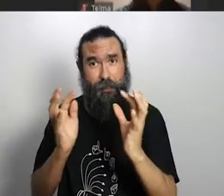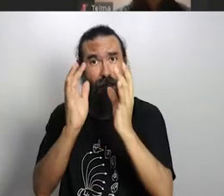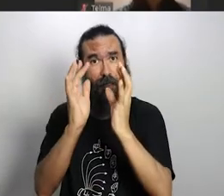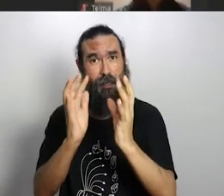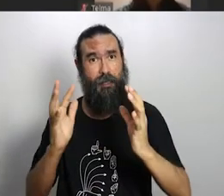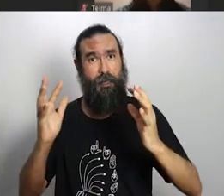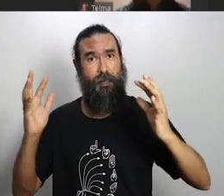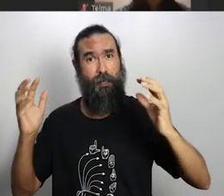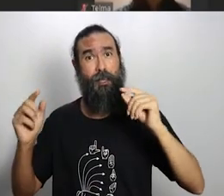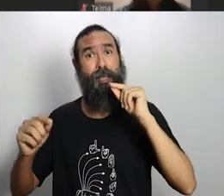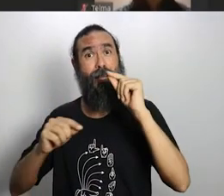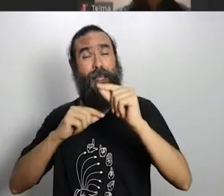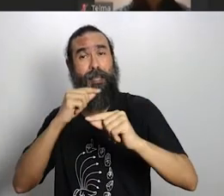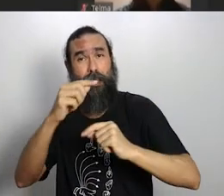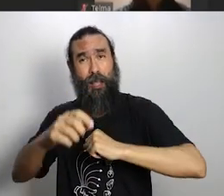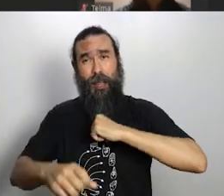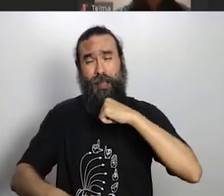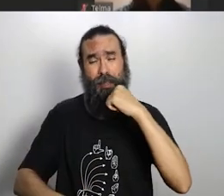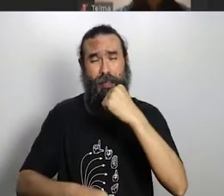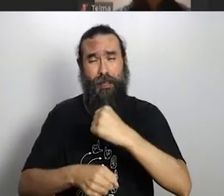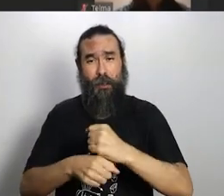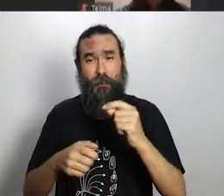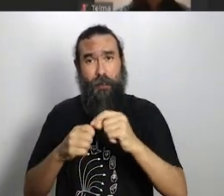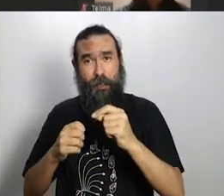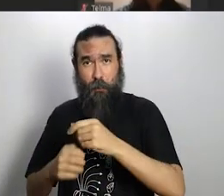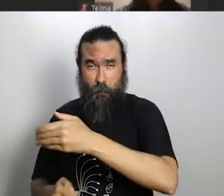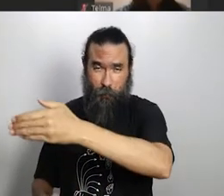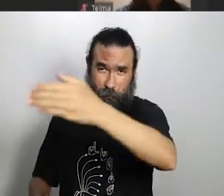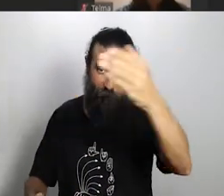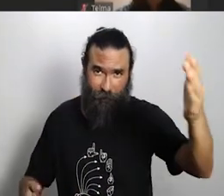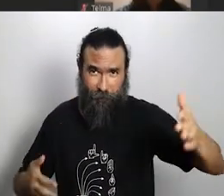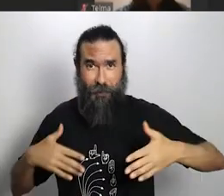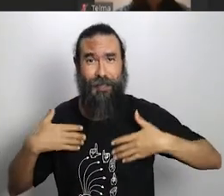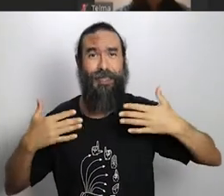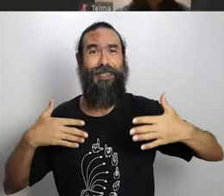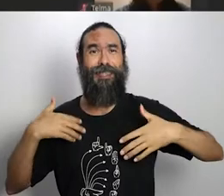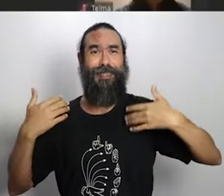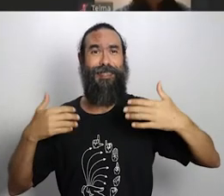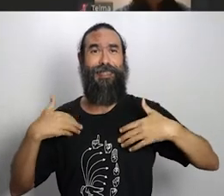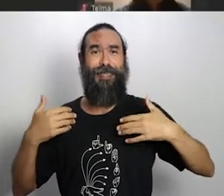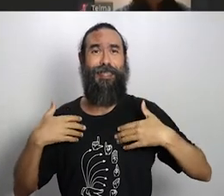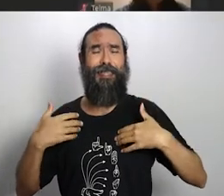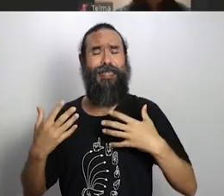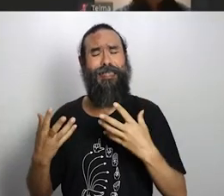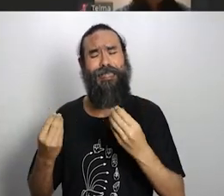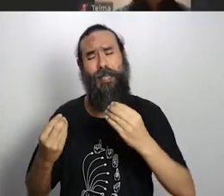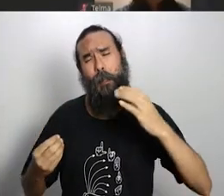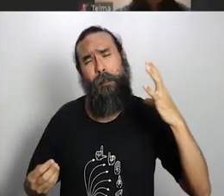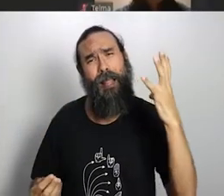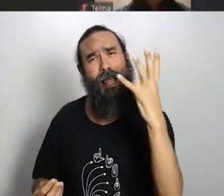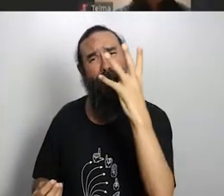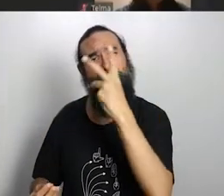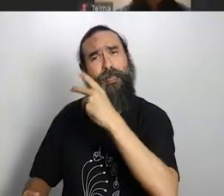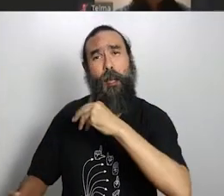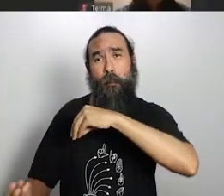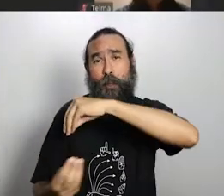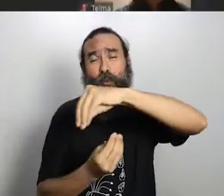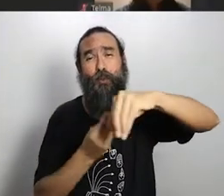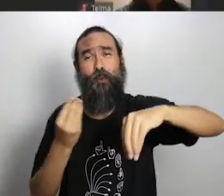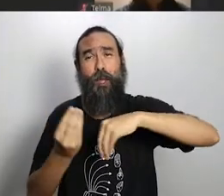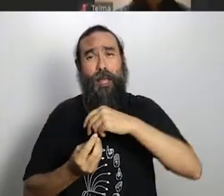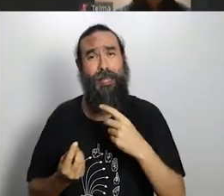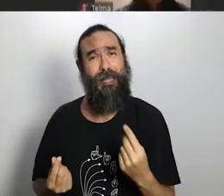inteiro fazendo vocês felizes. Tanta beleza misturada com riqueza no jardim